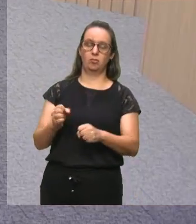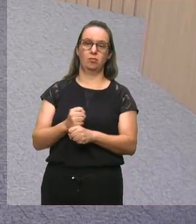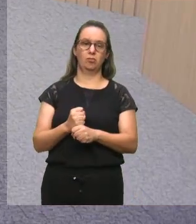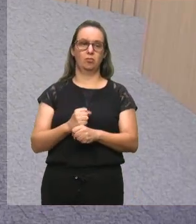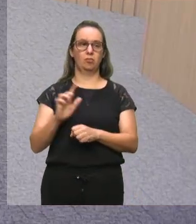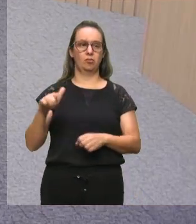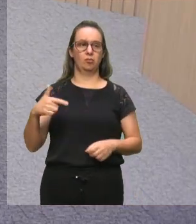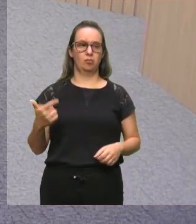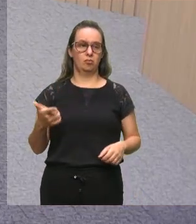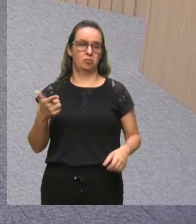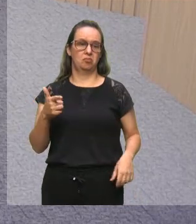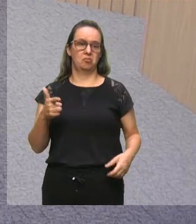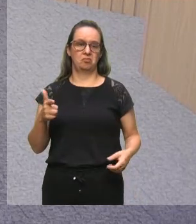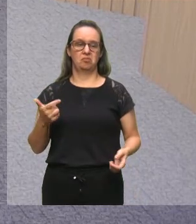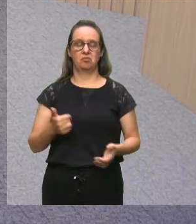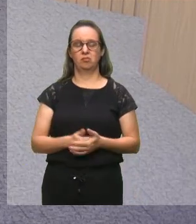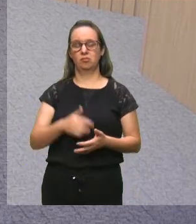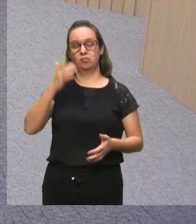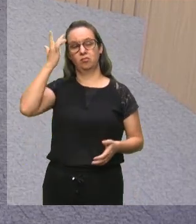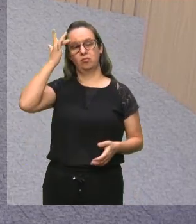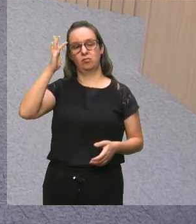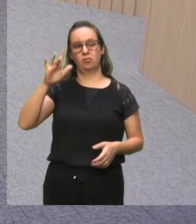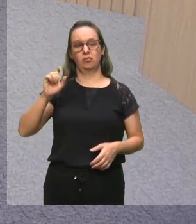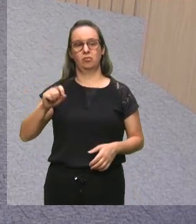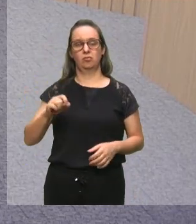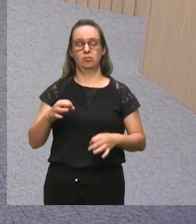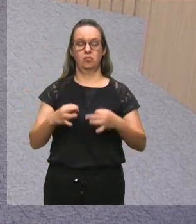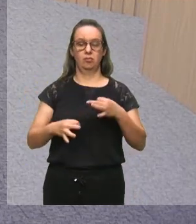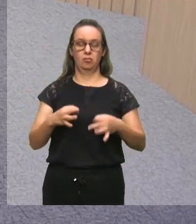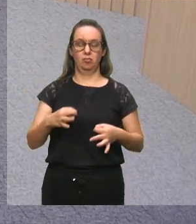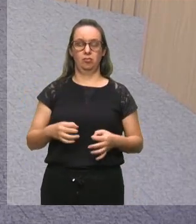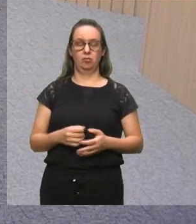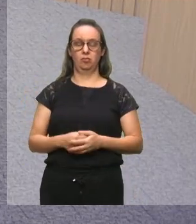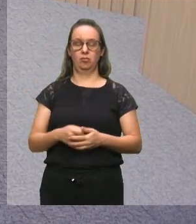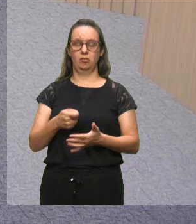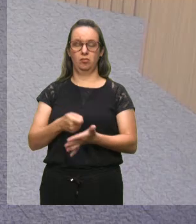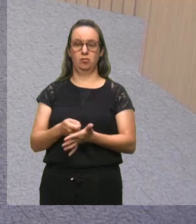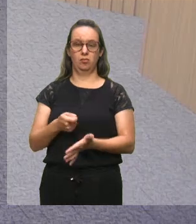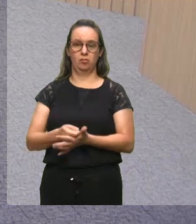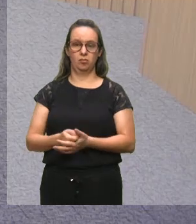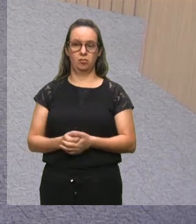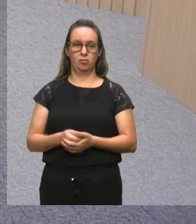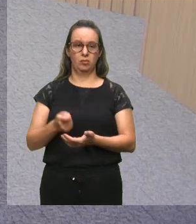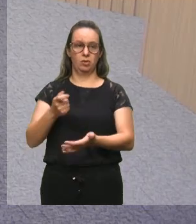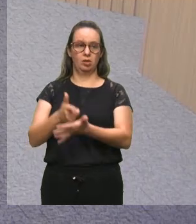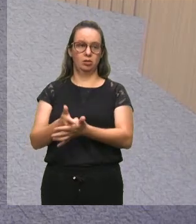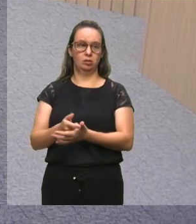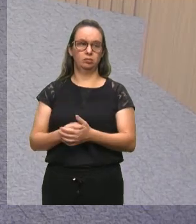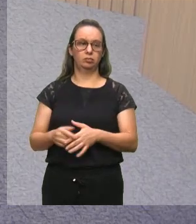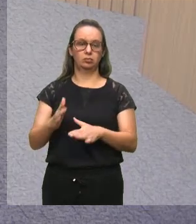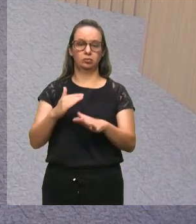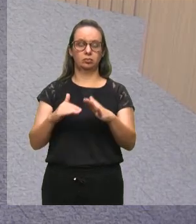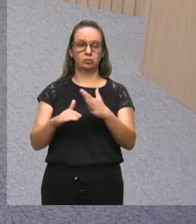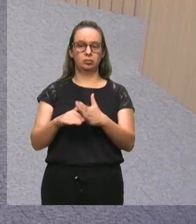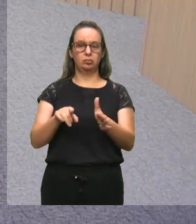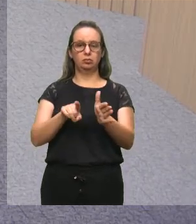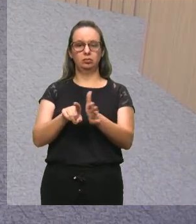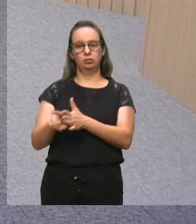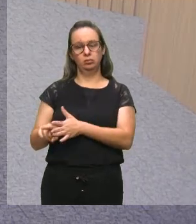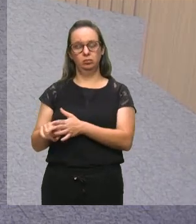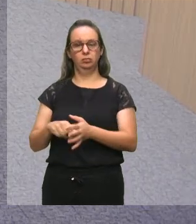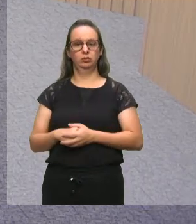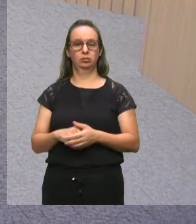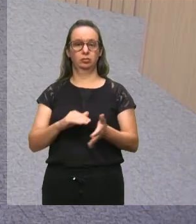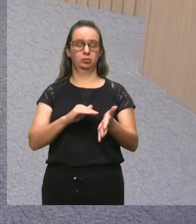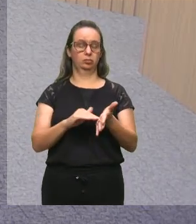iminência, já há um bom tempo, disso transitar em julgado e ser condenado a pagar o piso para todo mundo. Então, minha pergunta é, se o secretário que